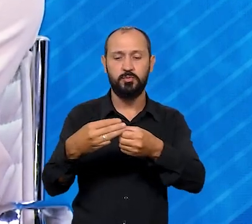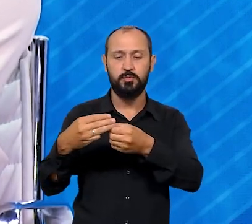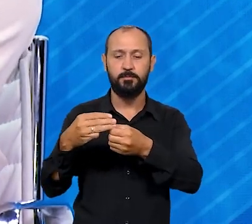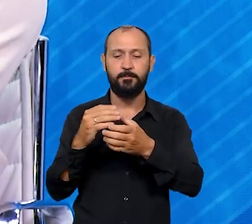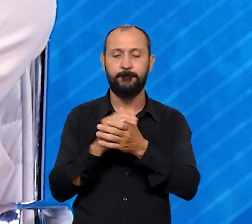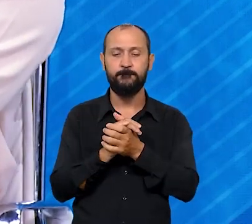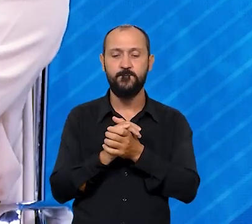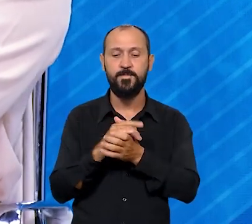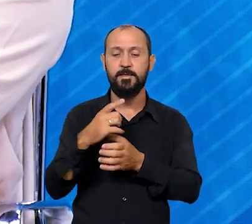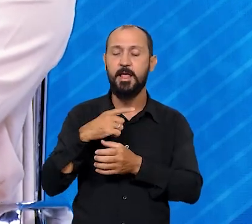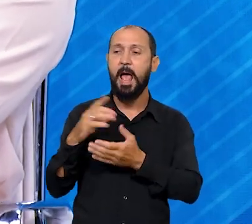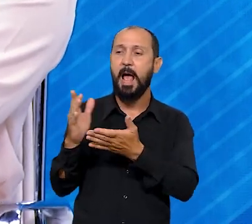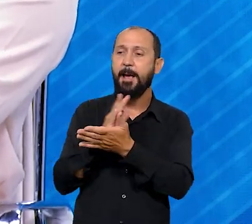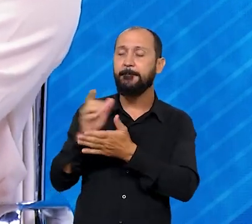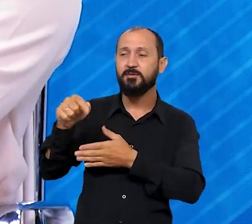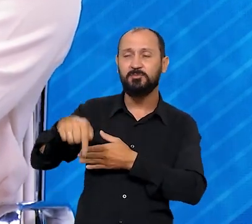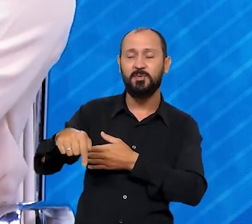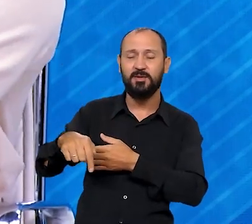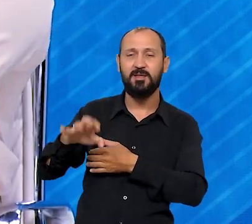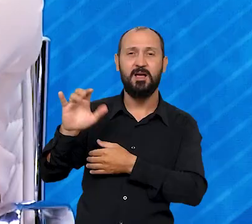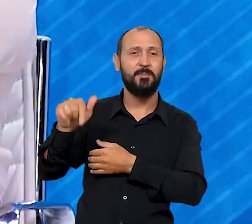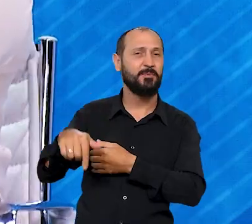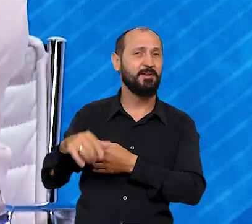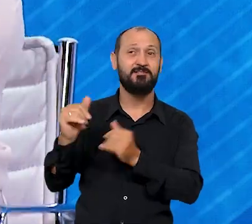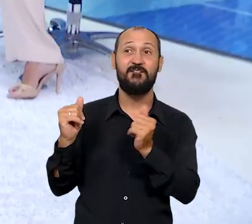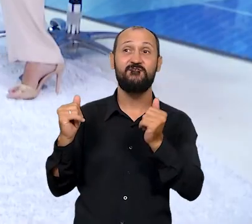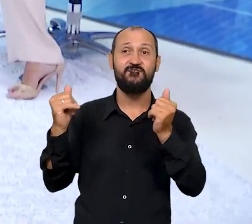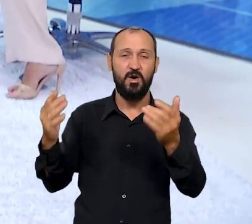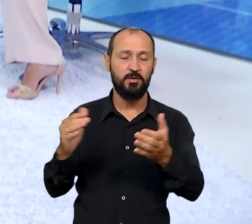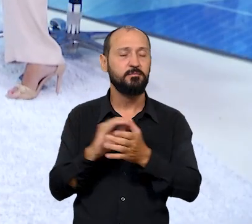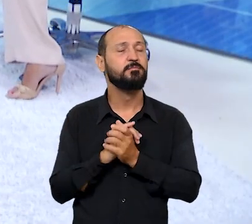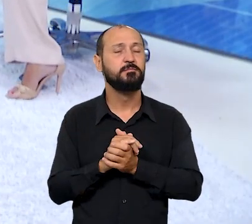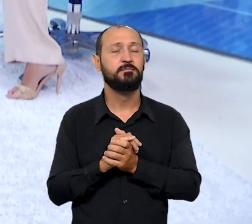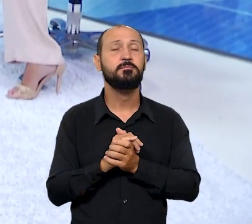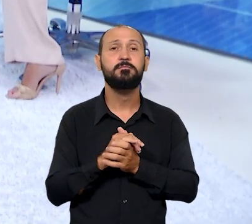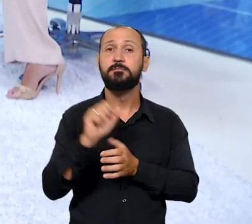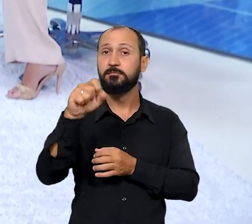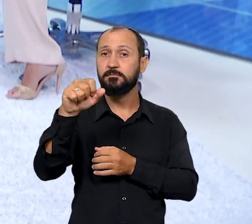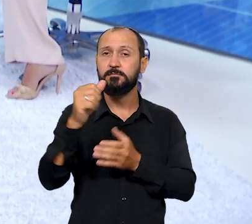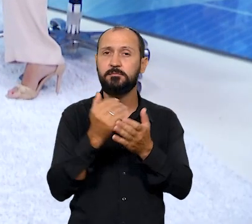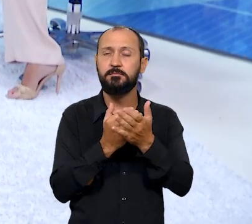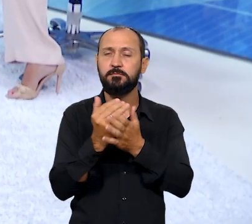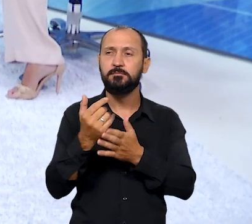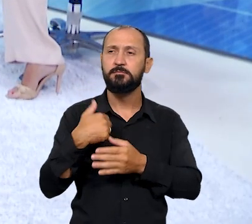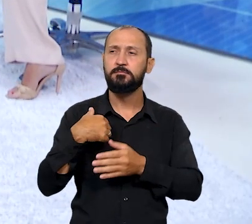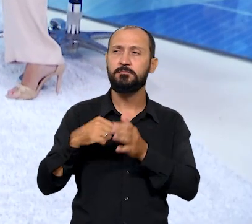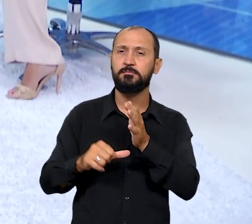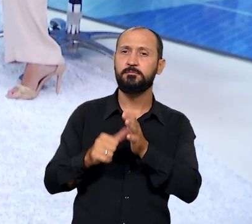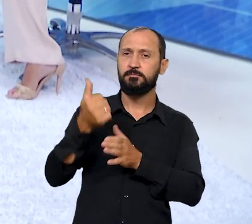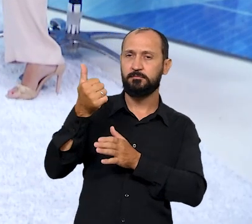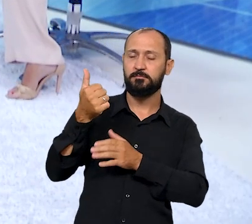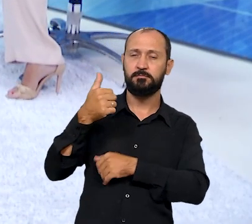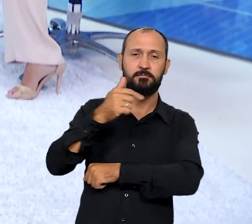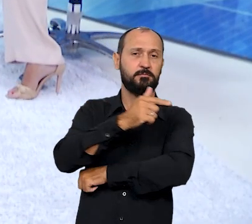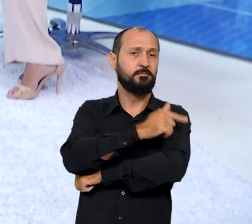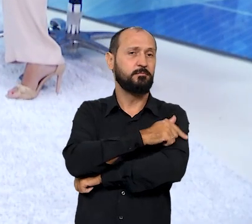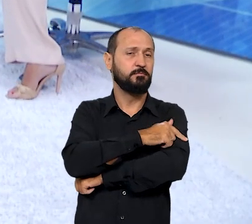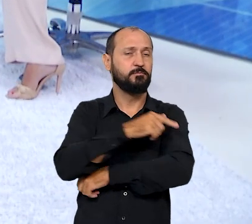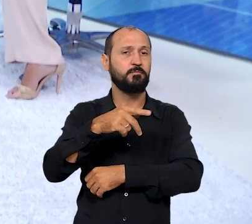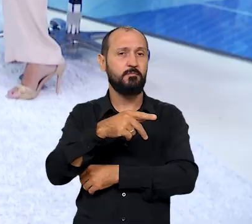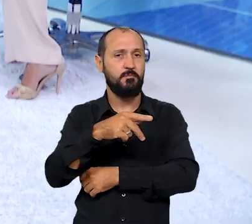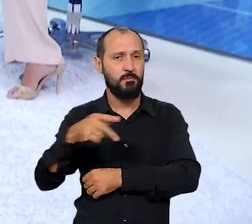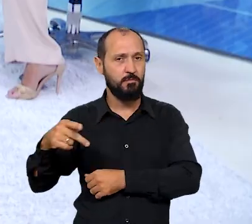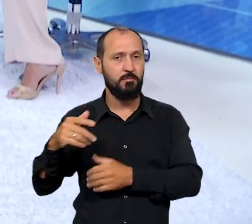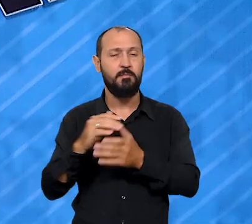né, trazer esses membros que não estão na capital, né, doutor? Sim, isso começou na minha primeira gestão